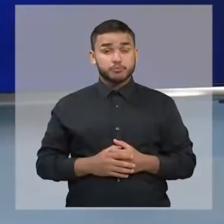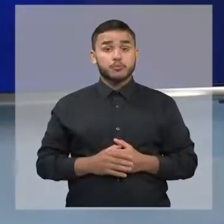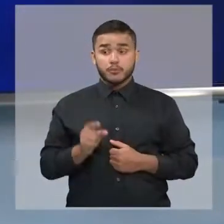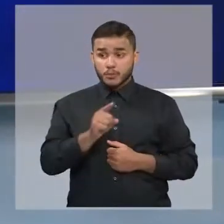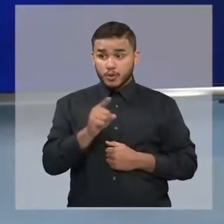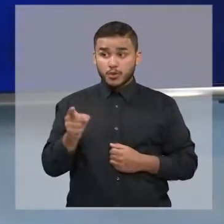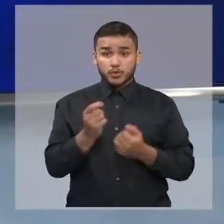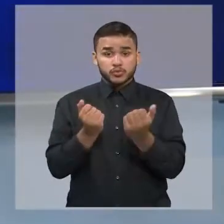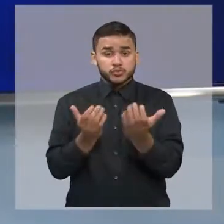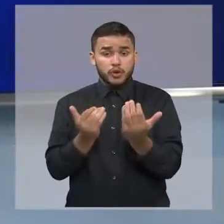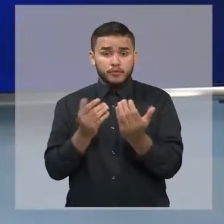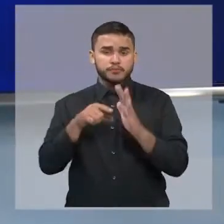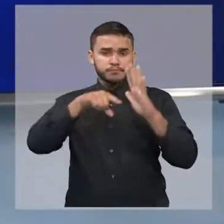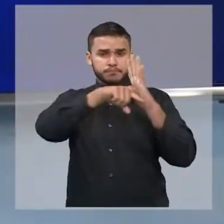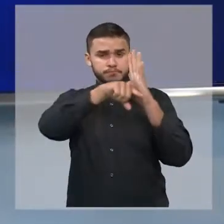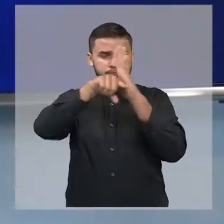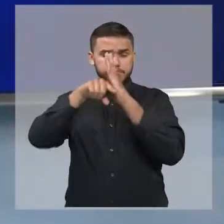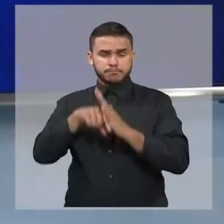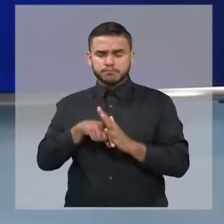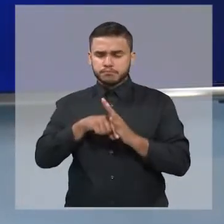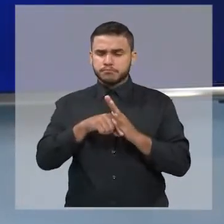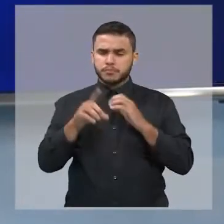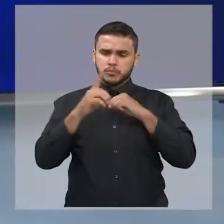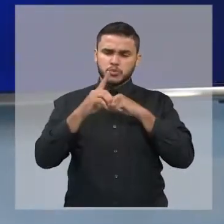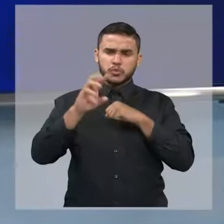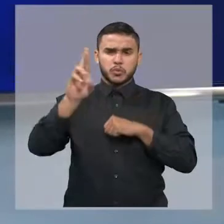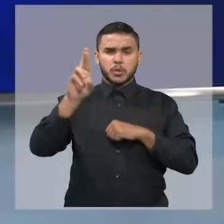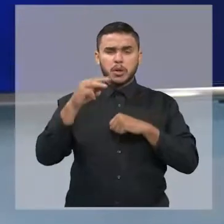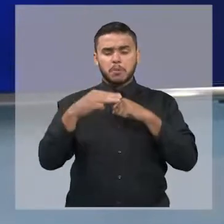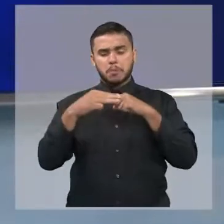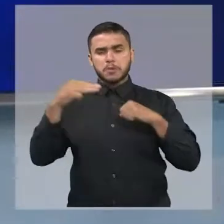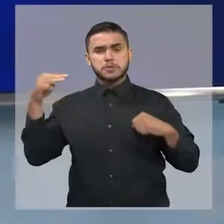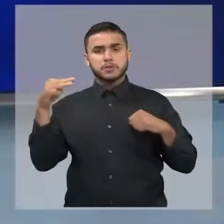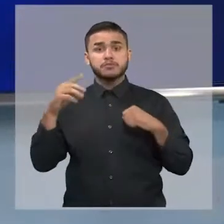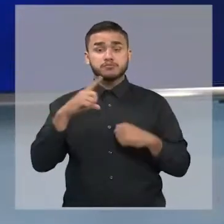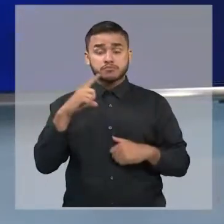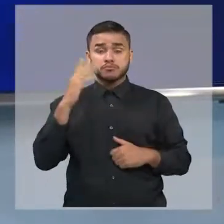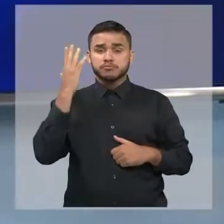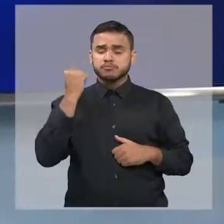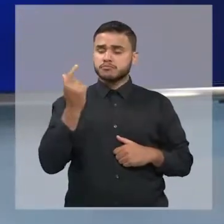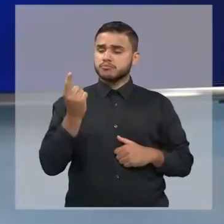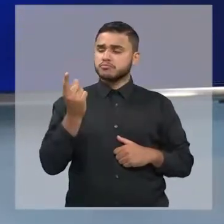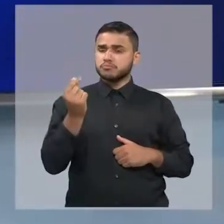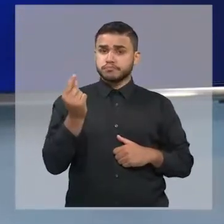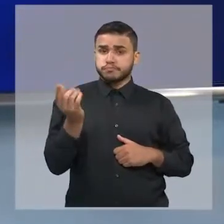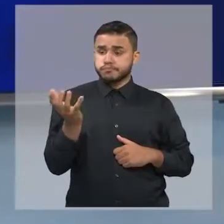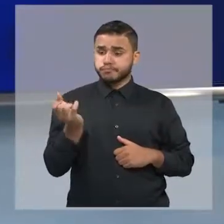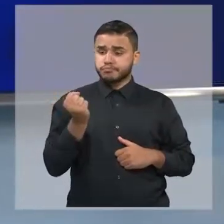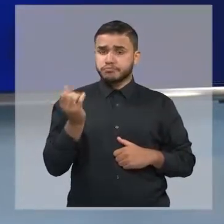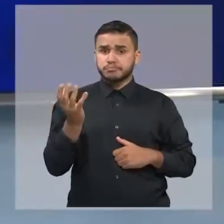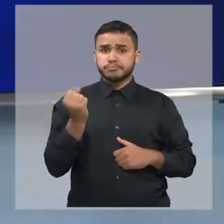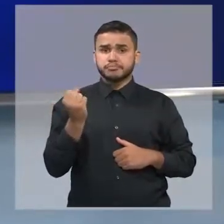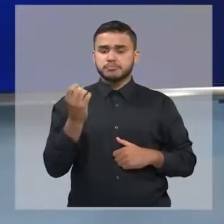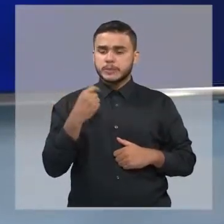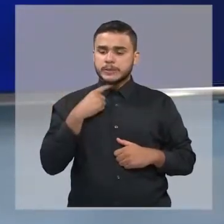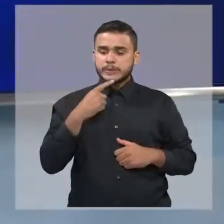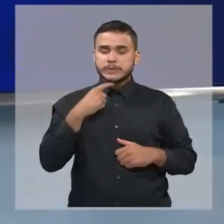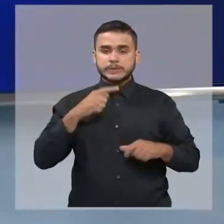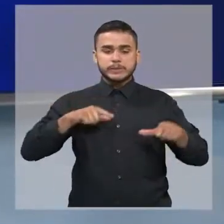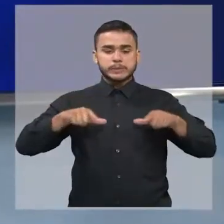mestrado, doutorado e pós-doutorado, que vivem com uma bolsa de estudo que mal dá para que eles possam se